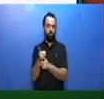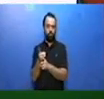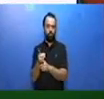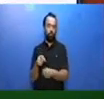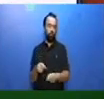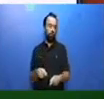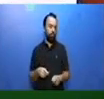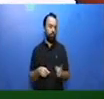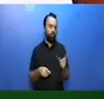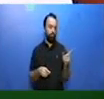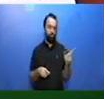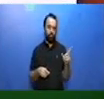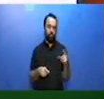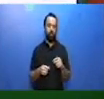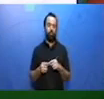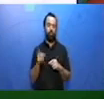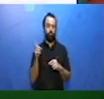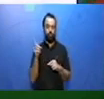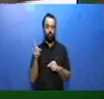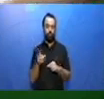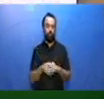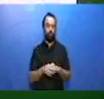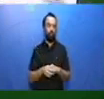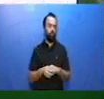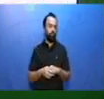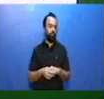também, tá aqui, ó. Tá vendo?